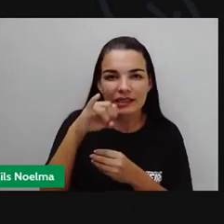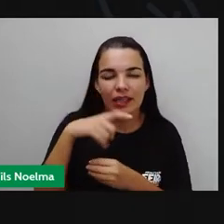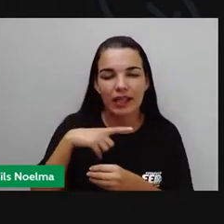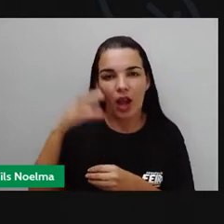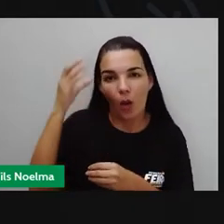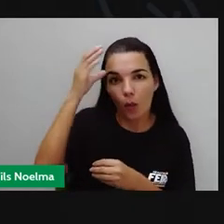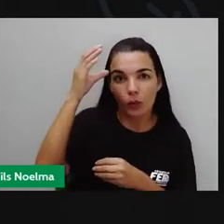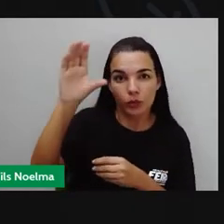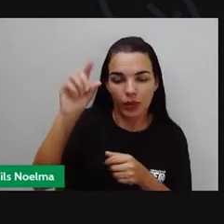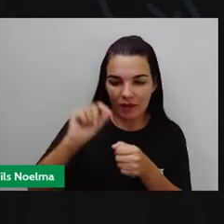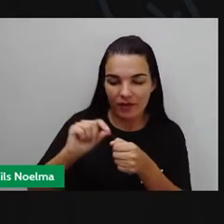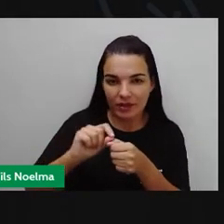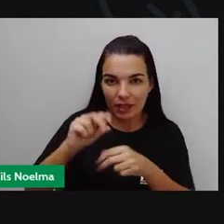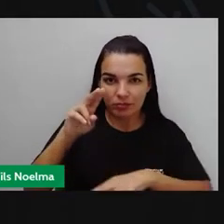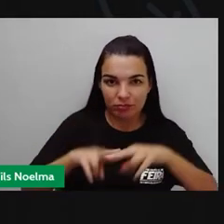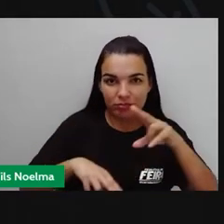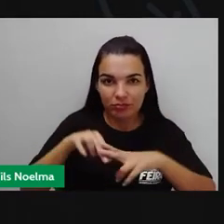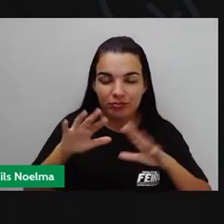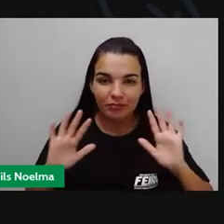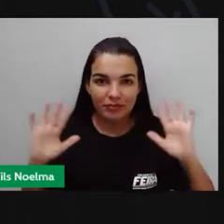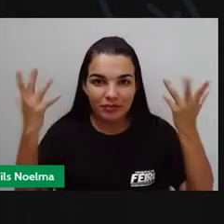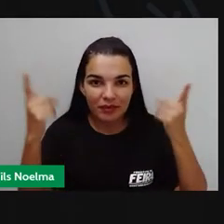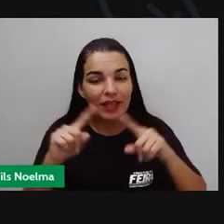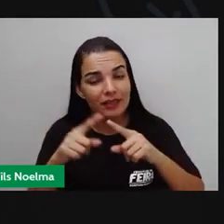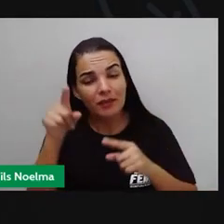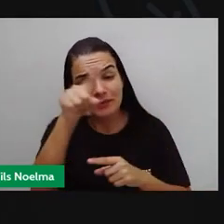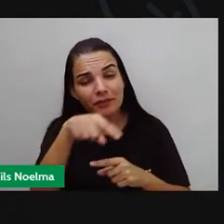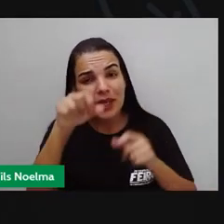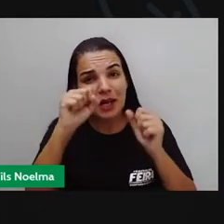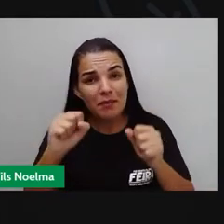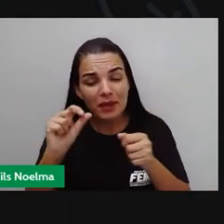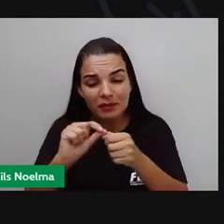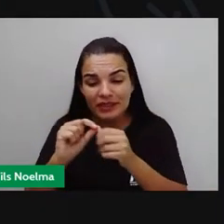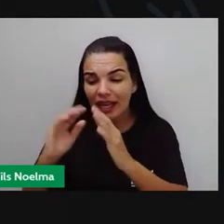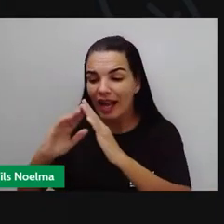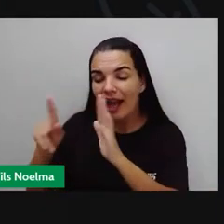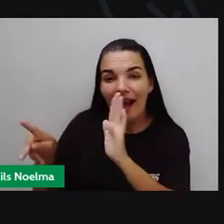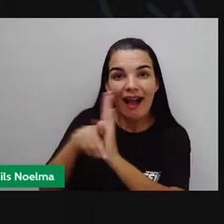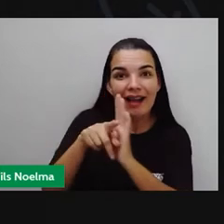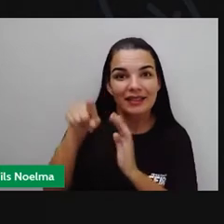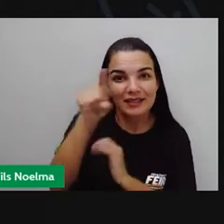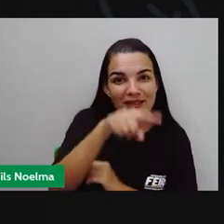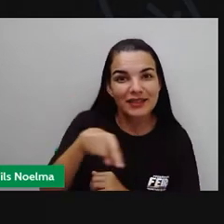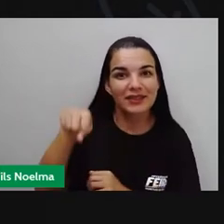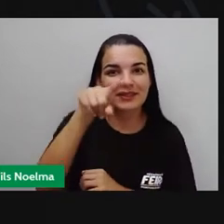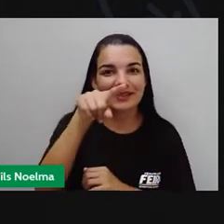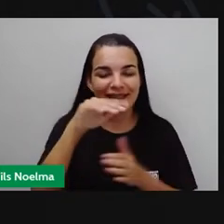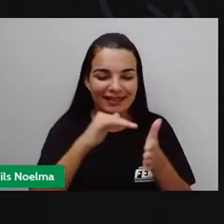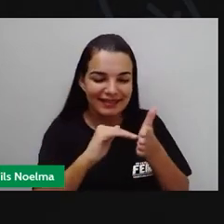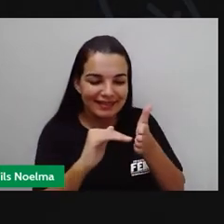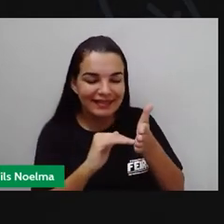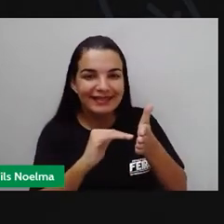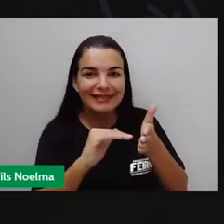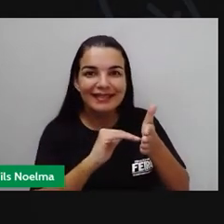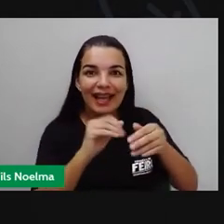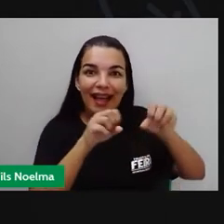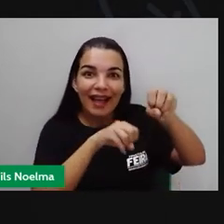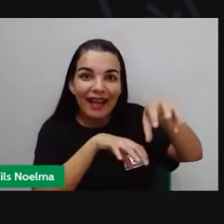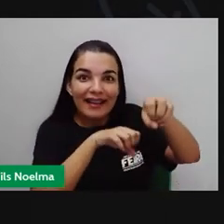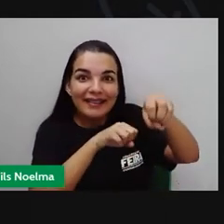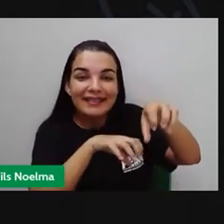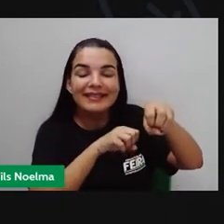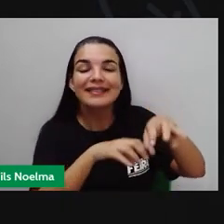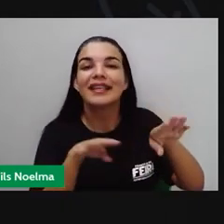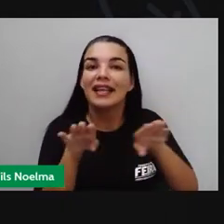João, realizem essa brincadeira, essa dança aí na casa de vocês, filmem, marquem, postem nas redes sociais e marquem aí a SEDUC,